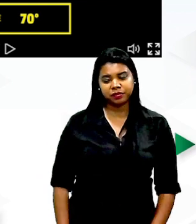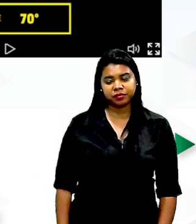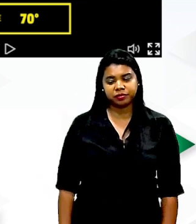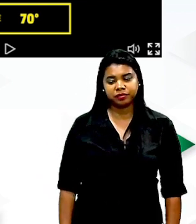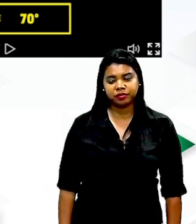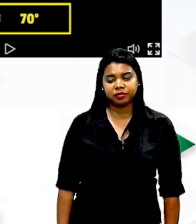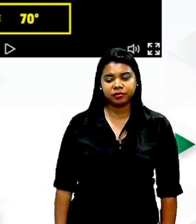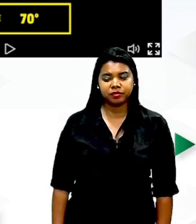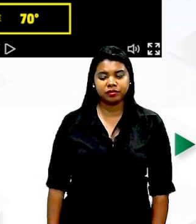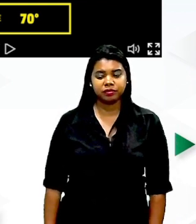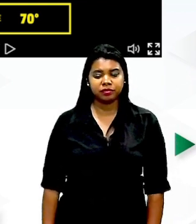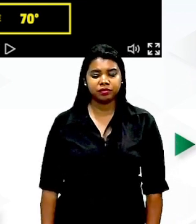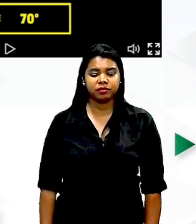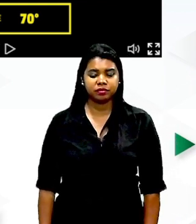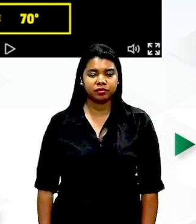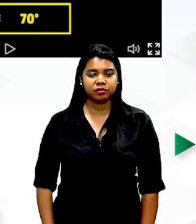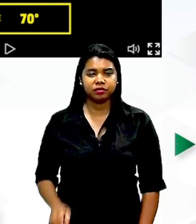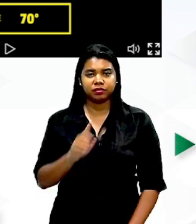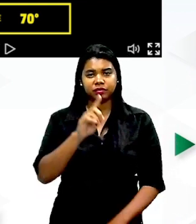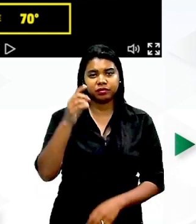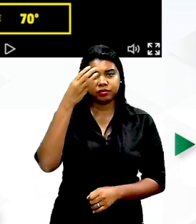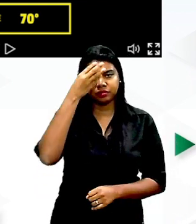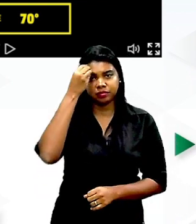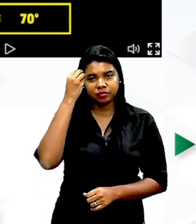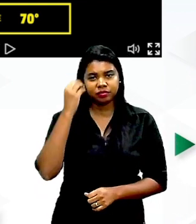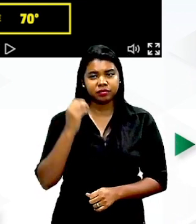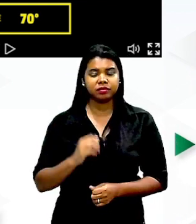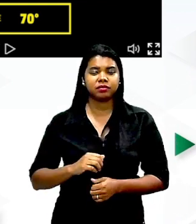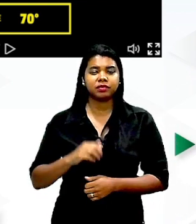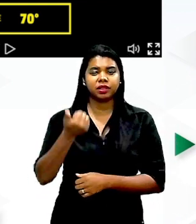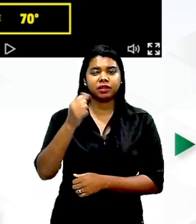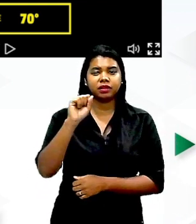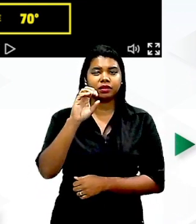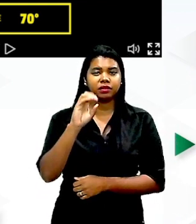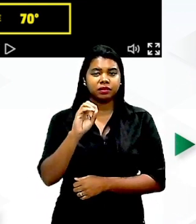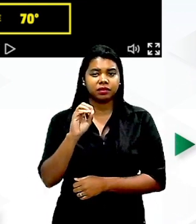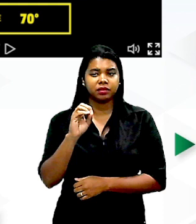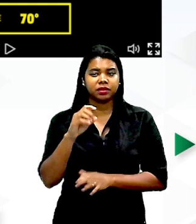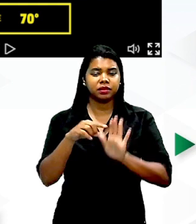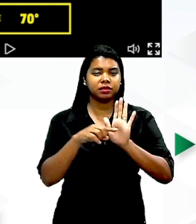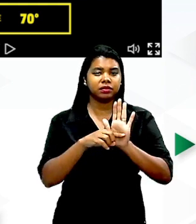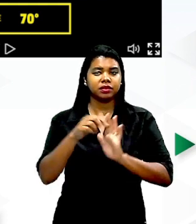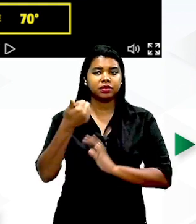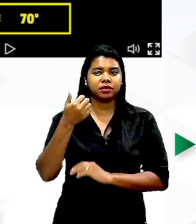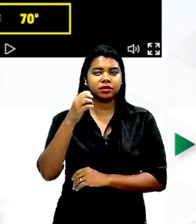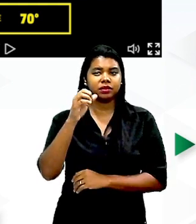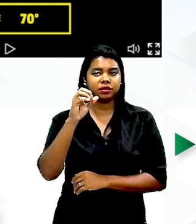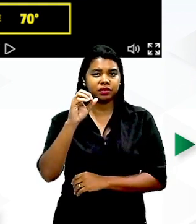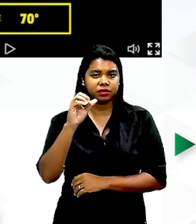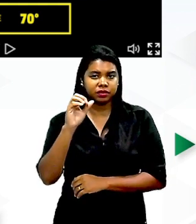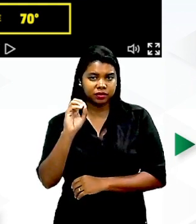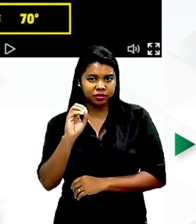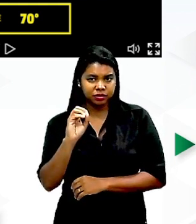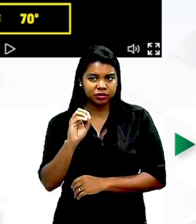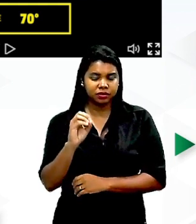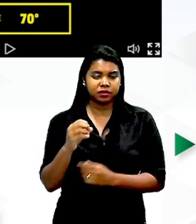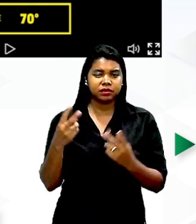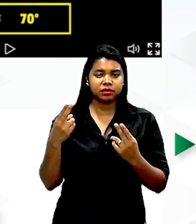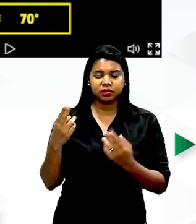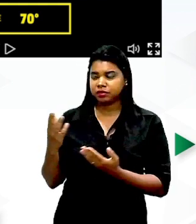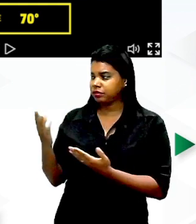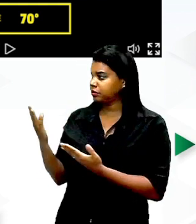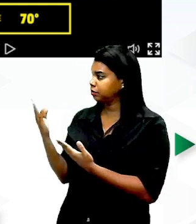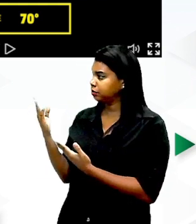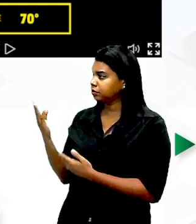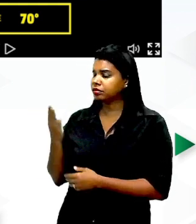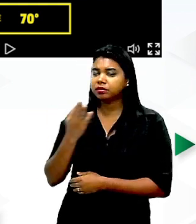outro lado ele vai mudar de sinal, não esquece, tá? Então 180 menos 110 vai ser igual a esse ângulo que está em azul